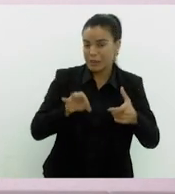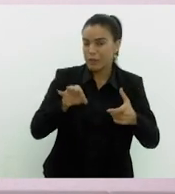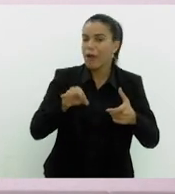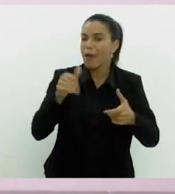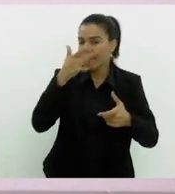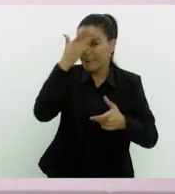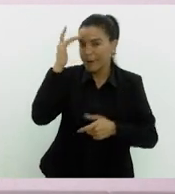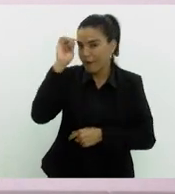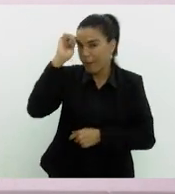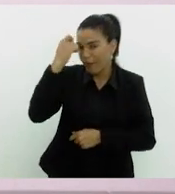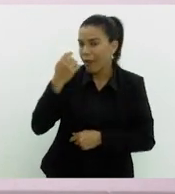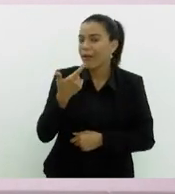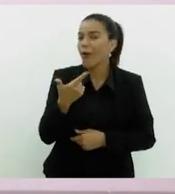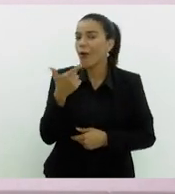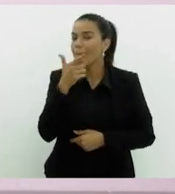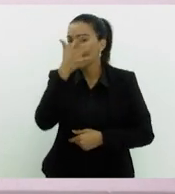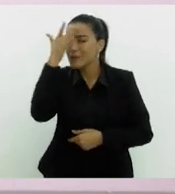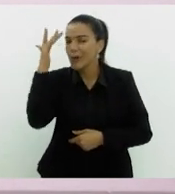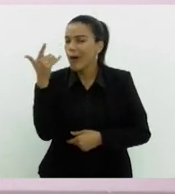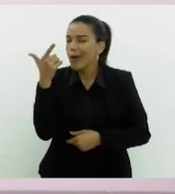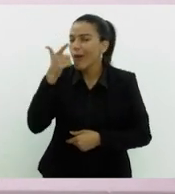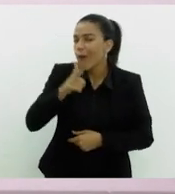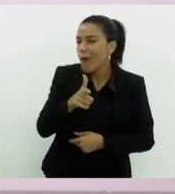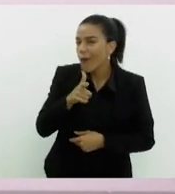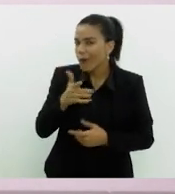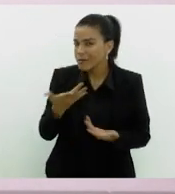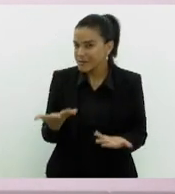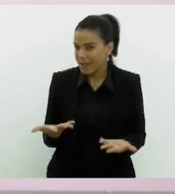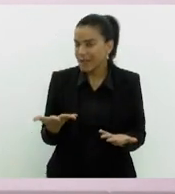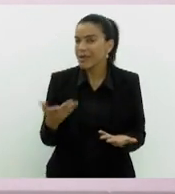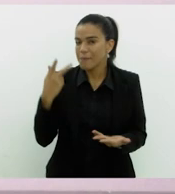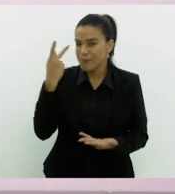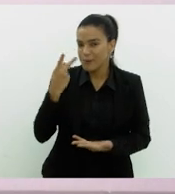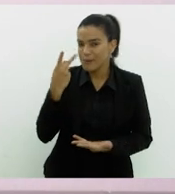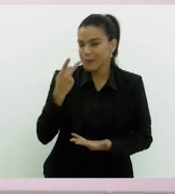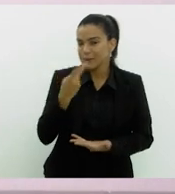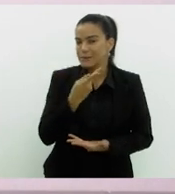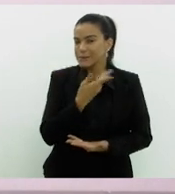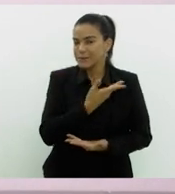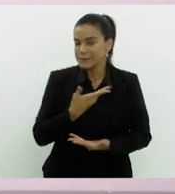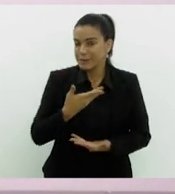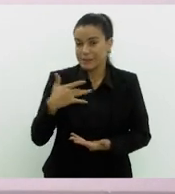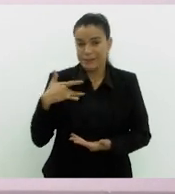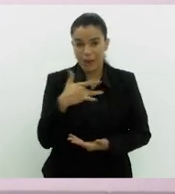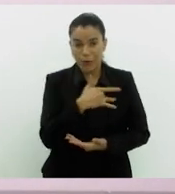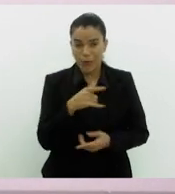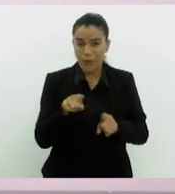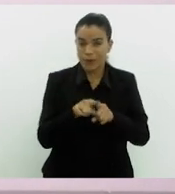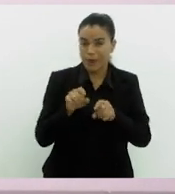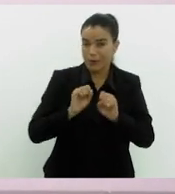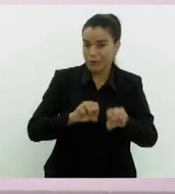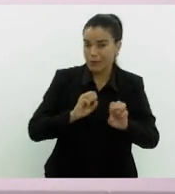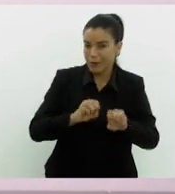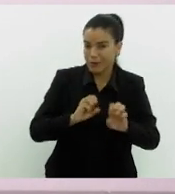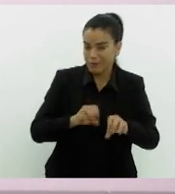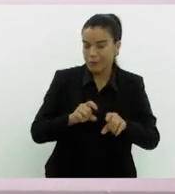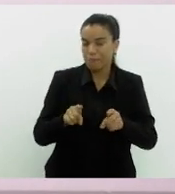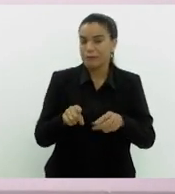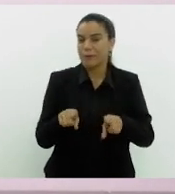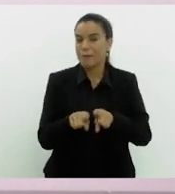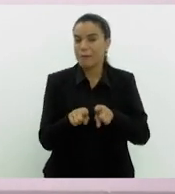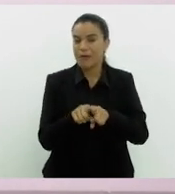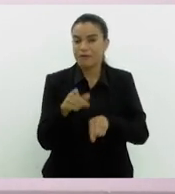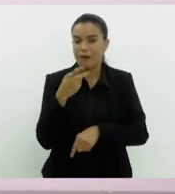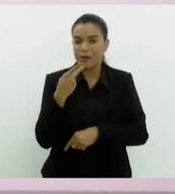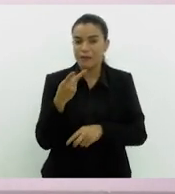imagina quem é que não tem acesso a essas políticas públicas básicas. A gente está falando de saúde, a gente está falando de educação, a gente está falando